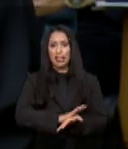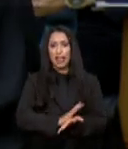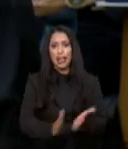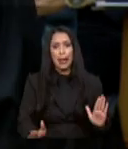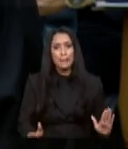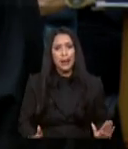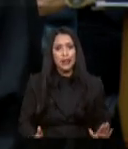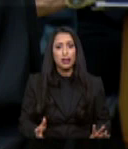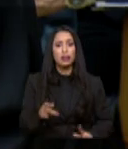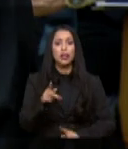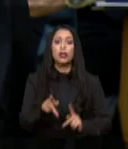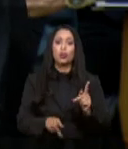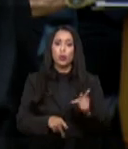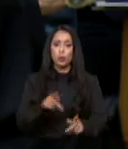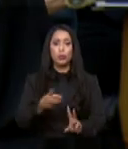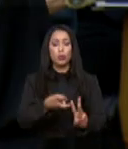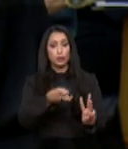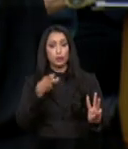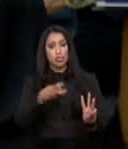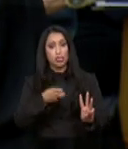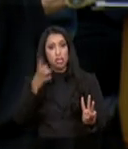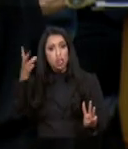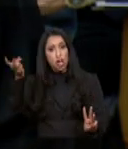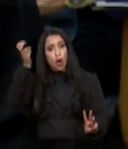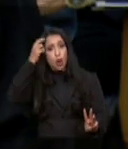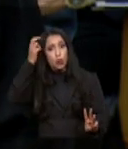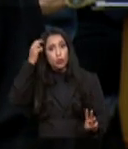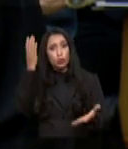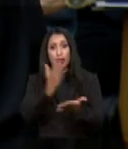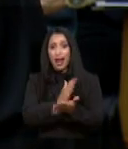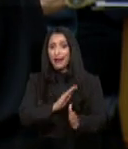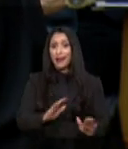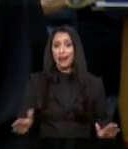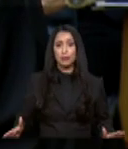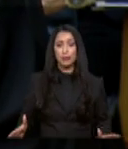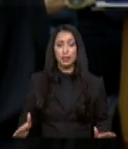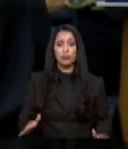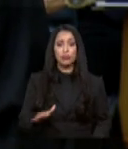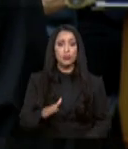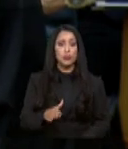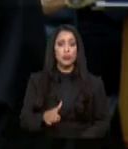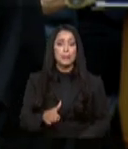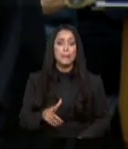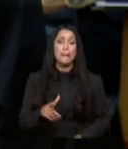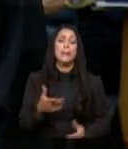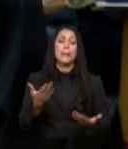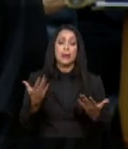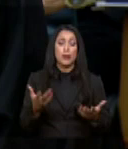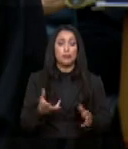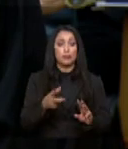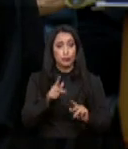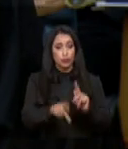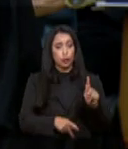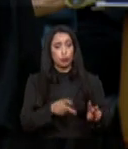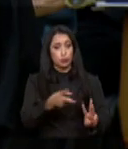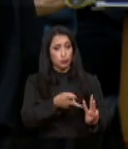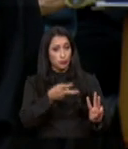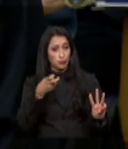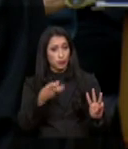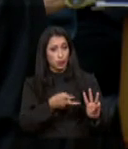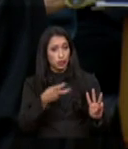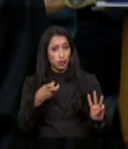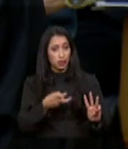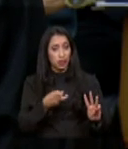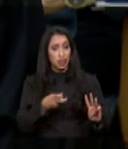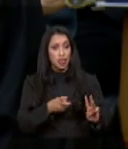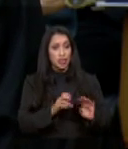fazendo com que povos e culturas desapareçam da terra. Para os povos indígenas isolados, o tipping